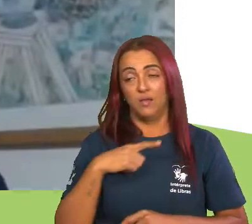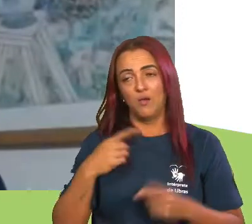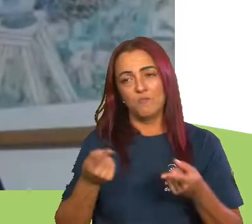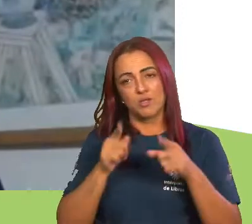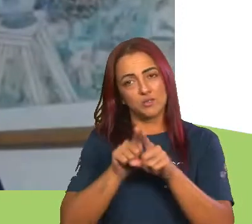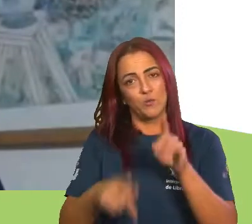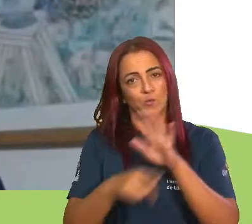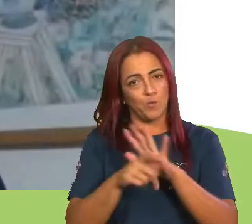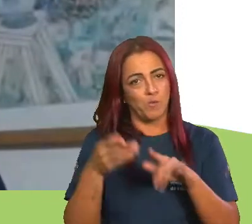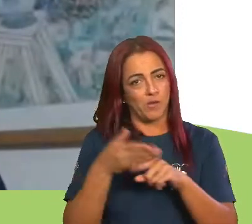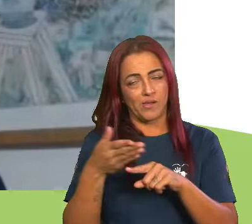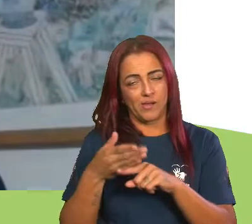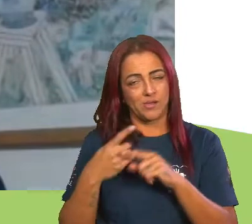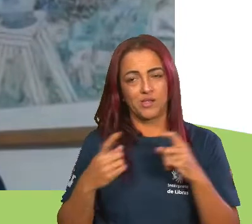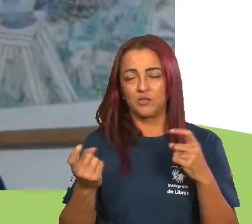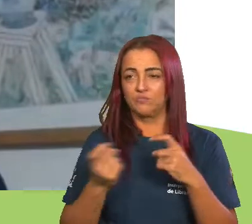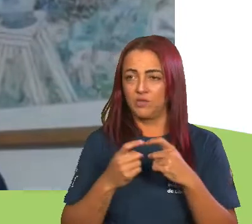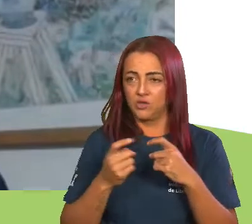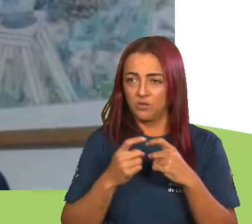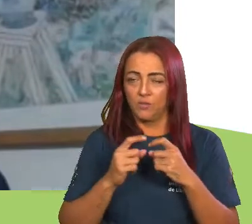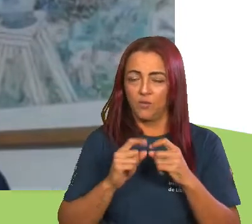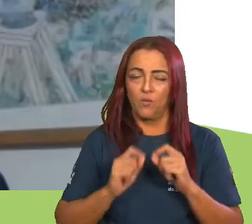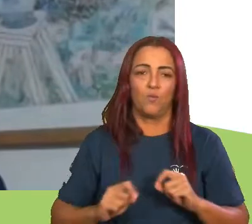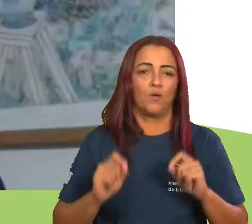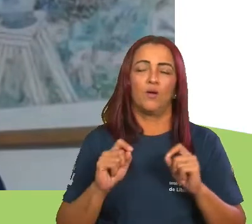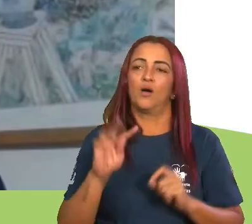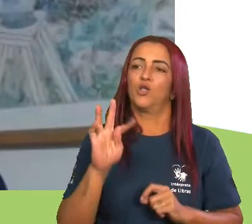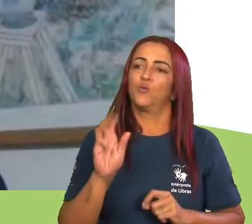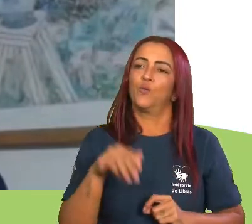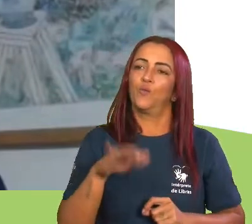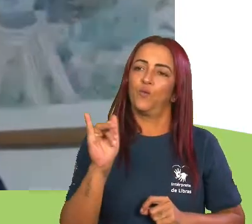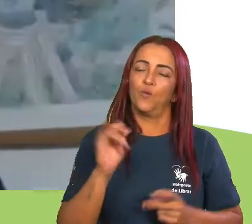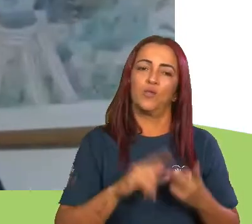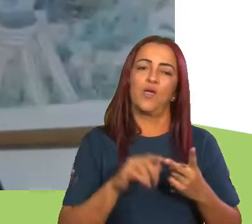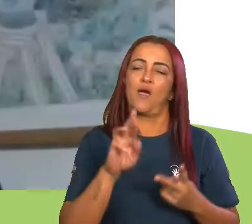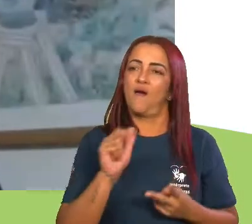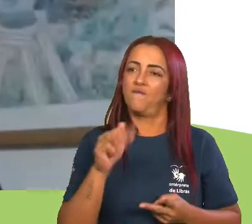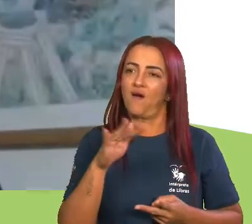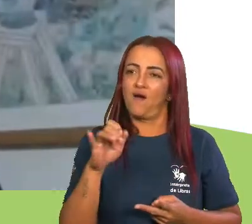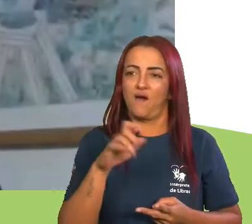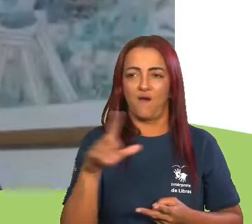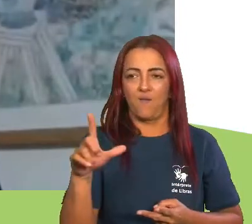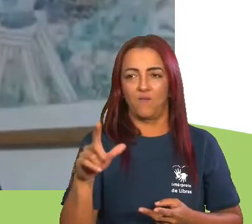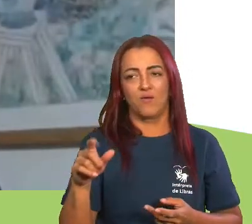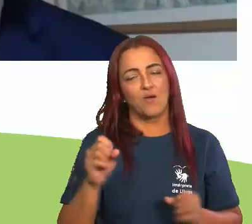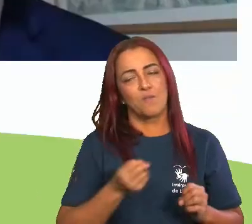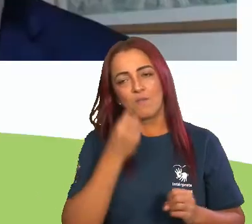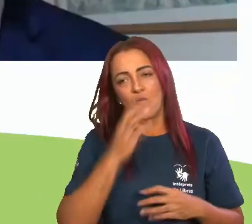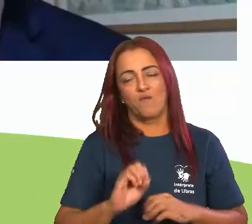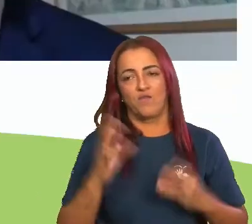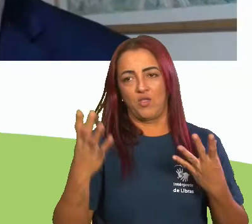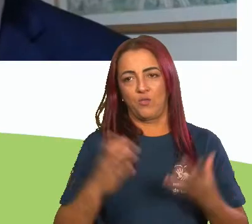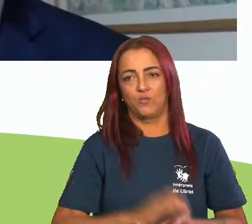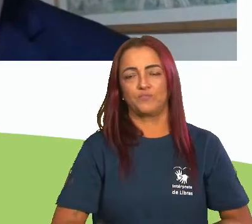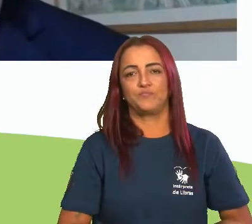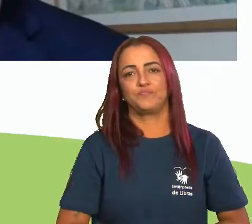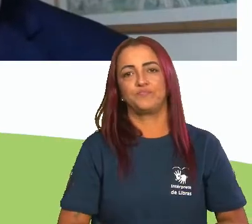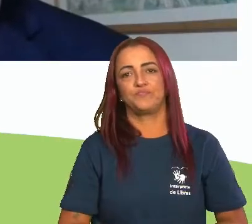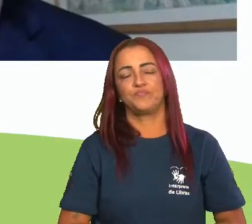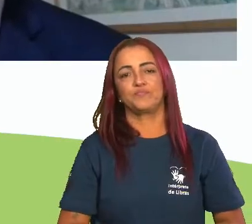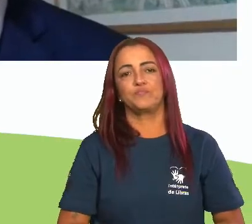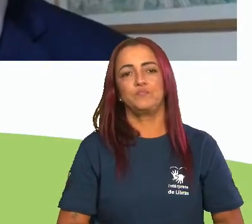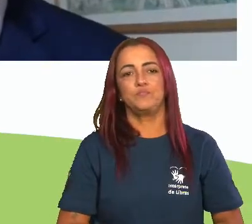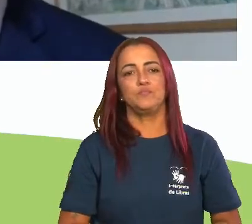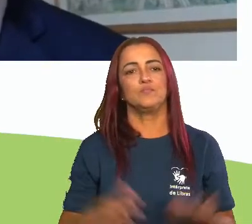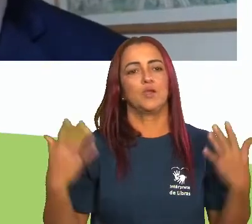acesso a medicamentos. Um abraço para o Tony, para o Rafael, para a Paola, para todo mundo aí. Bom evento. Muito obrigada.